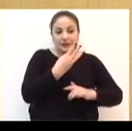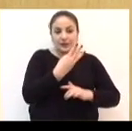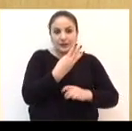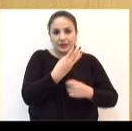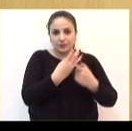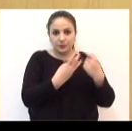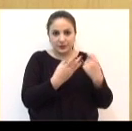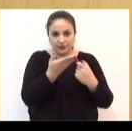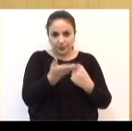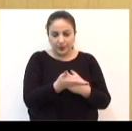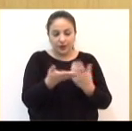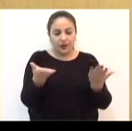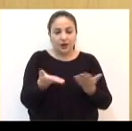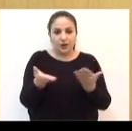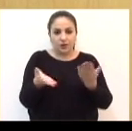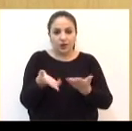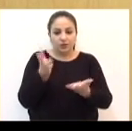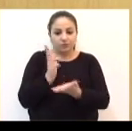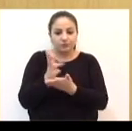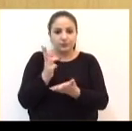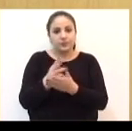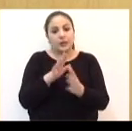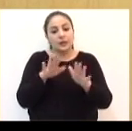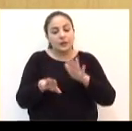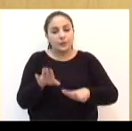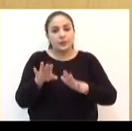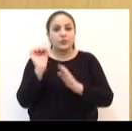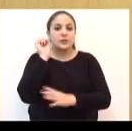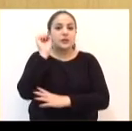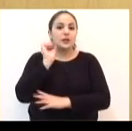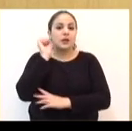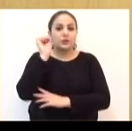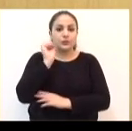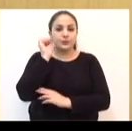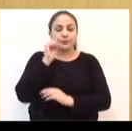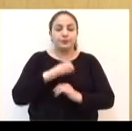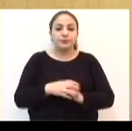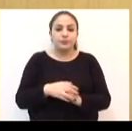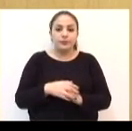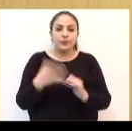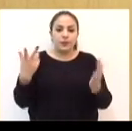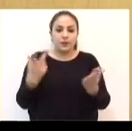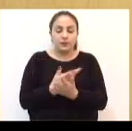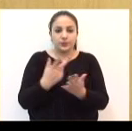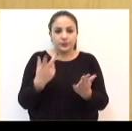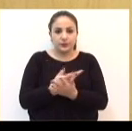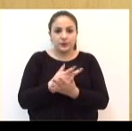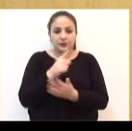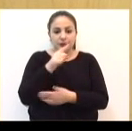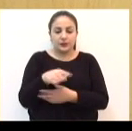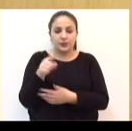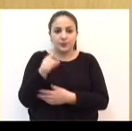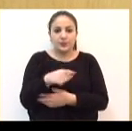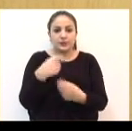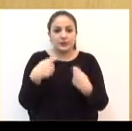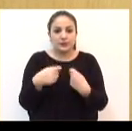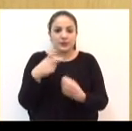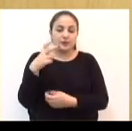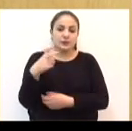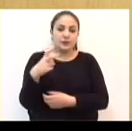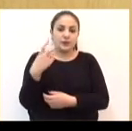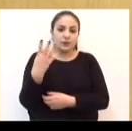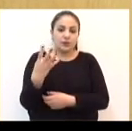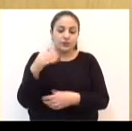e agora a sua permanência depende do Senado. Para ocorrer a cassação, são necessários